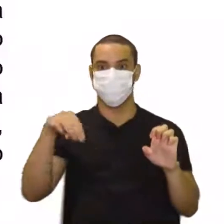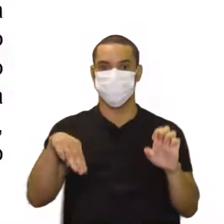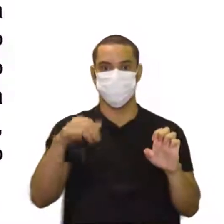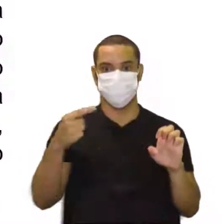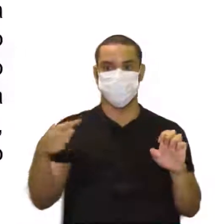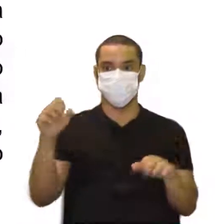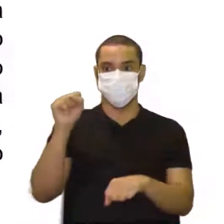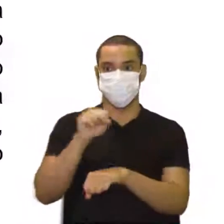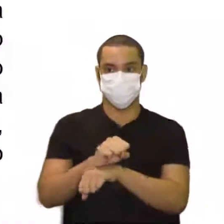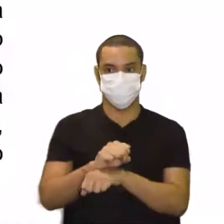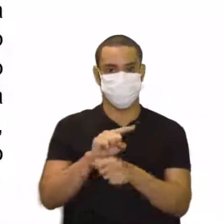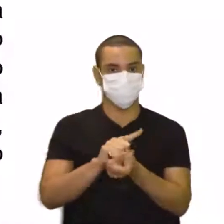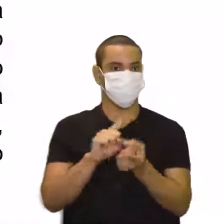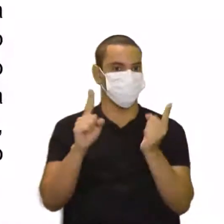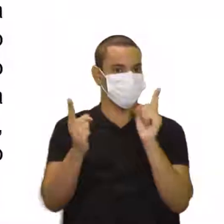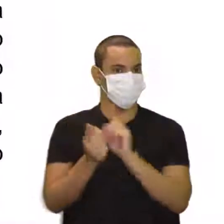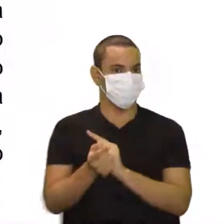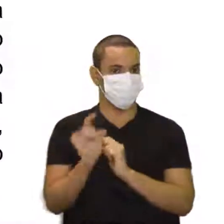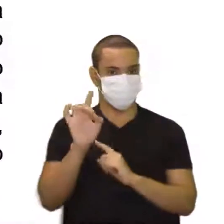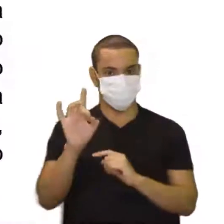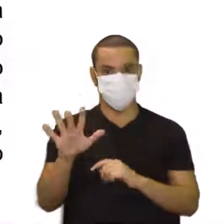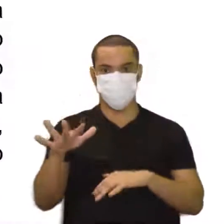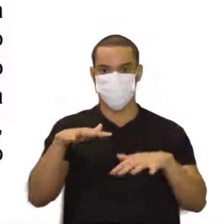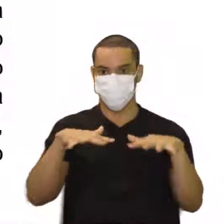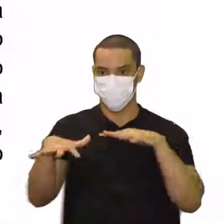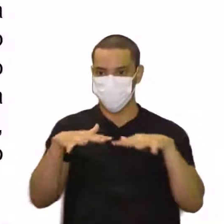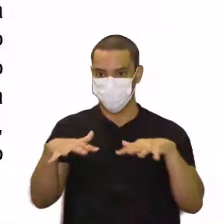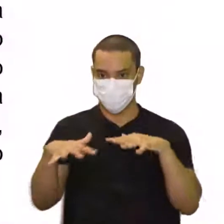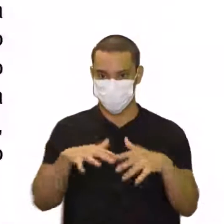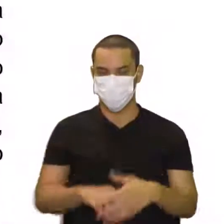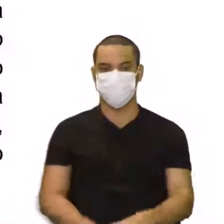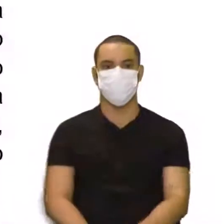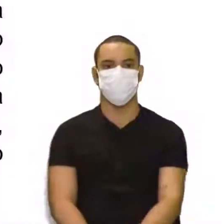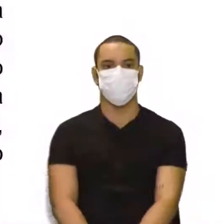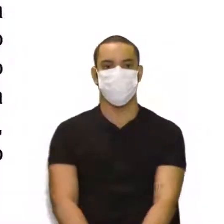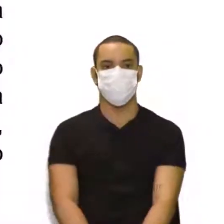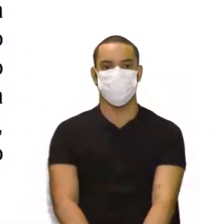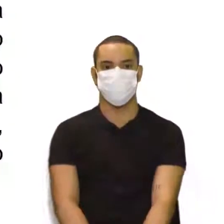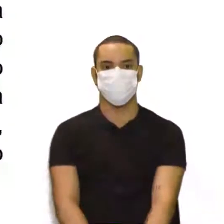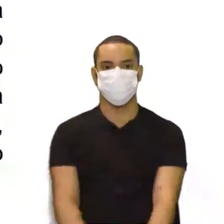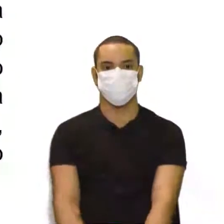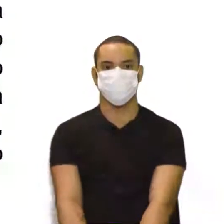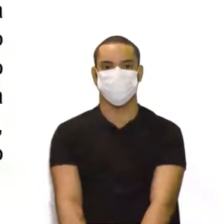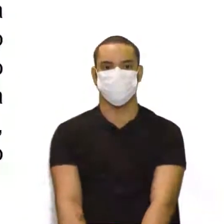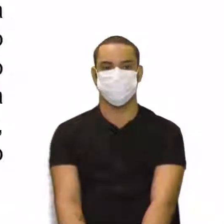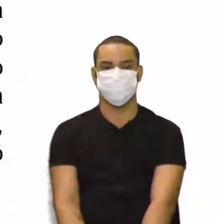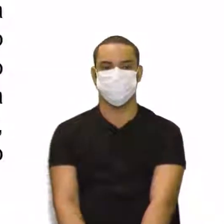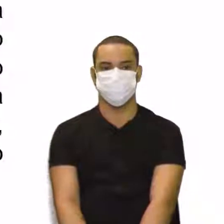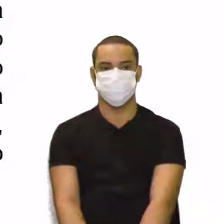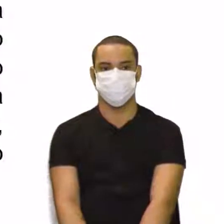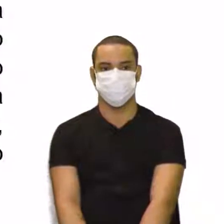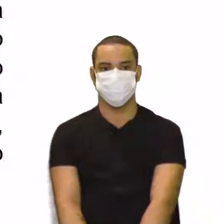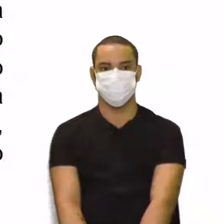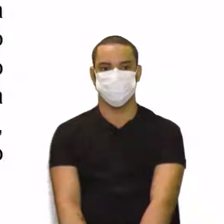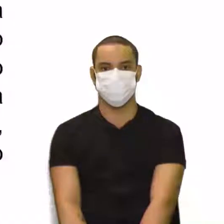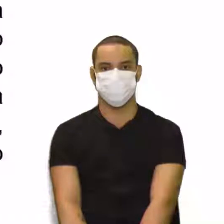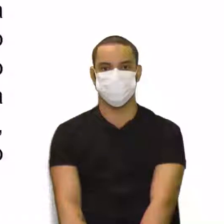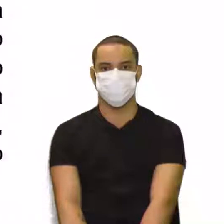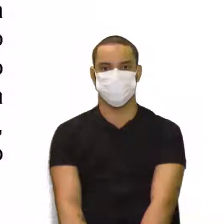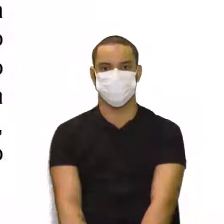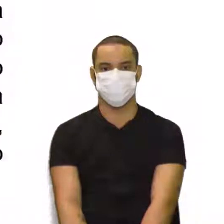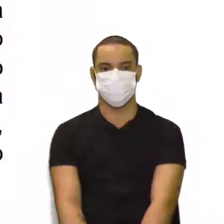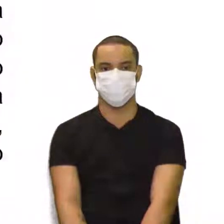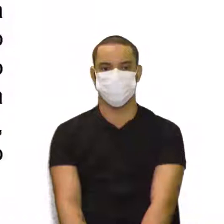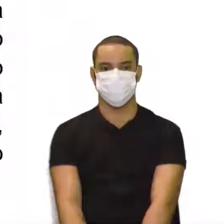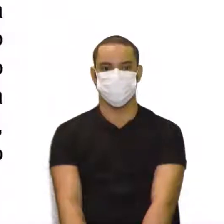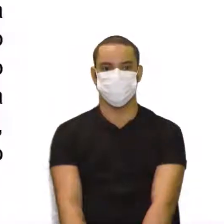polaridade invertida, então nesse caso aqui só está movendo a espira da esquerda para a direita, ou seja, a gente pode falar que ela está, se o ímã